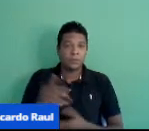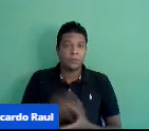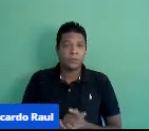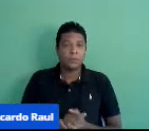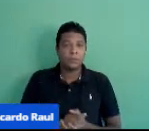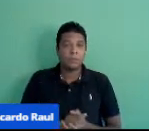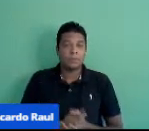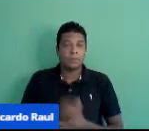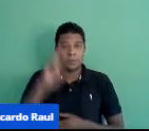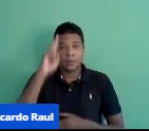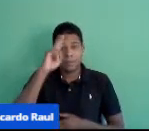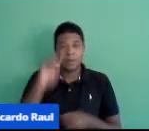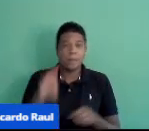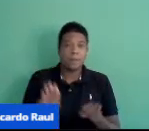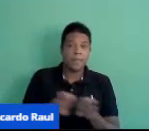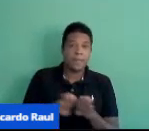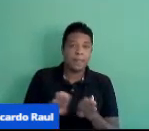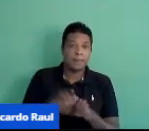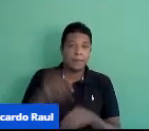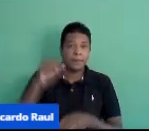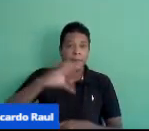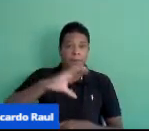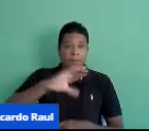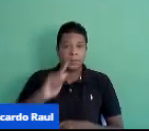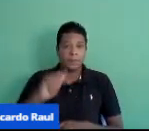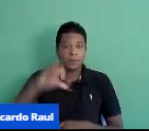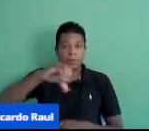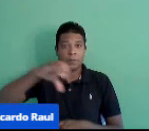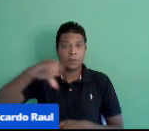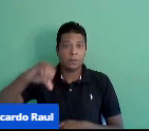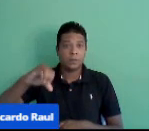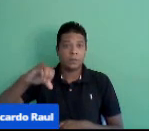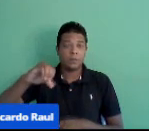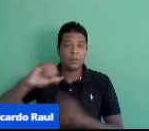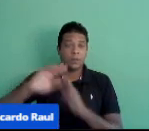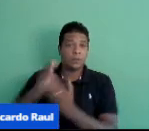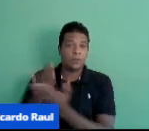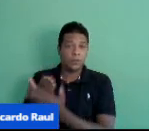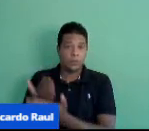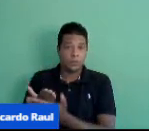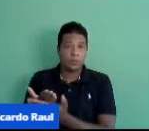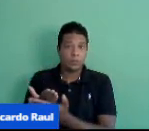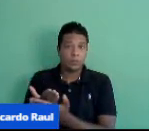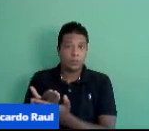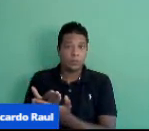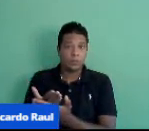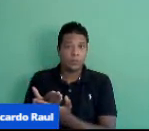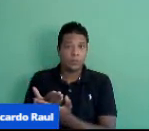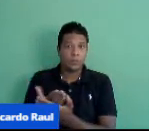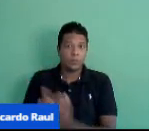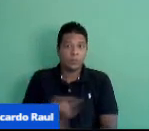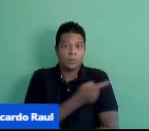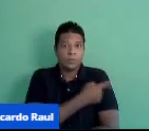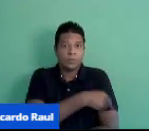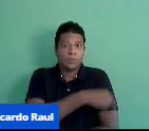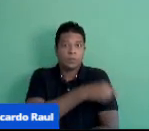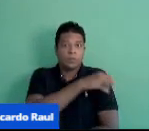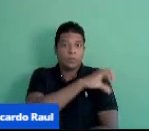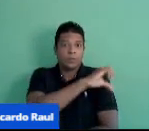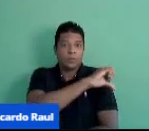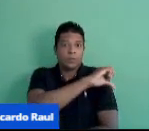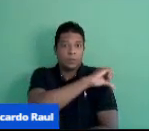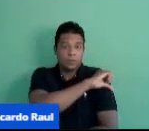gente tem aqui em Campo Grande 99 escolas, né, com ensino fundamental, né, os anos finais, sexto ao nono,